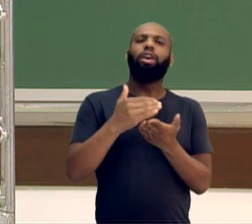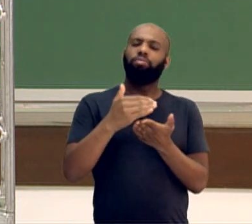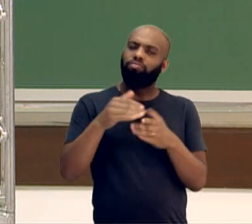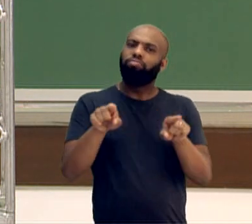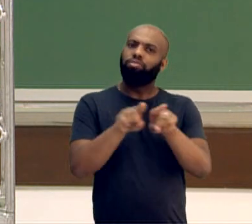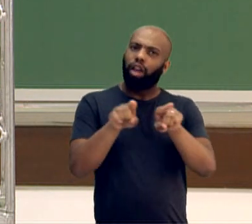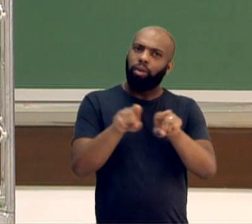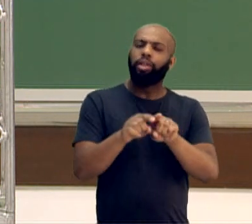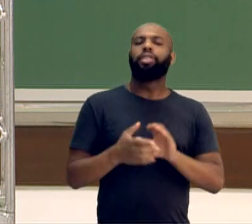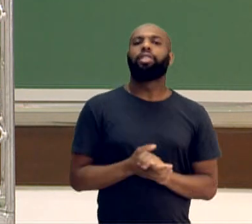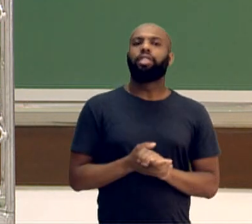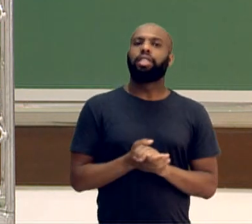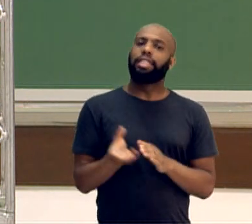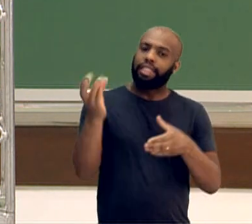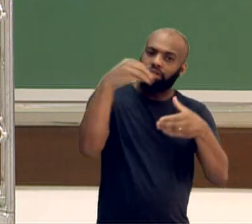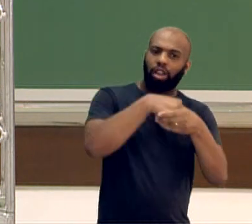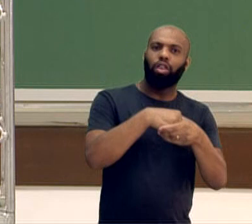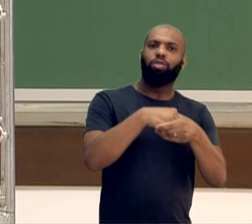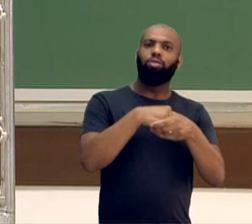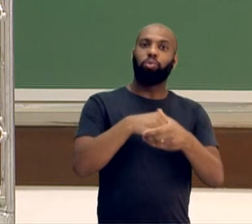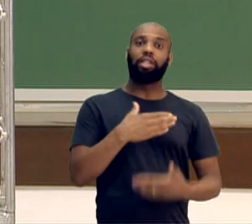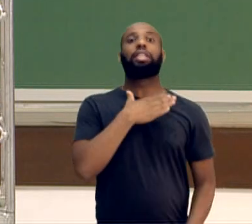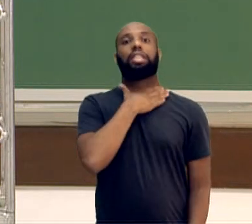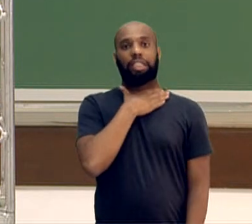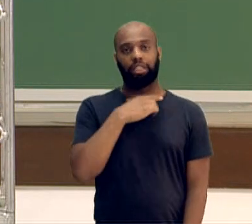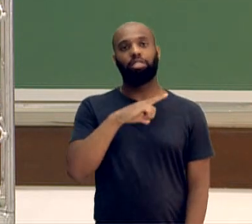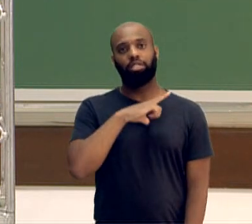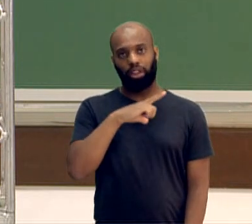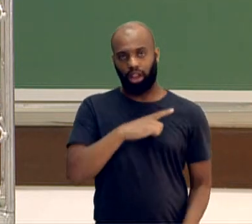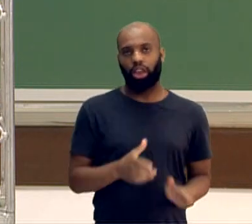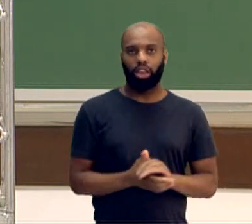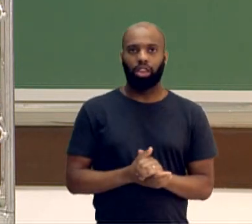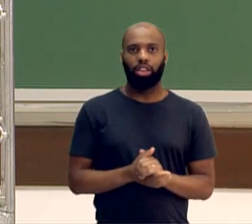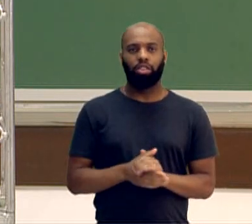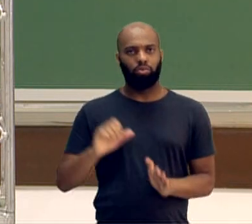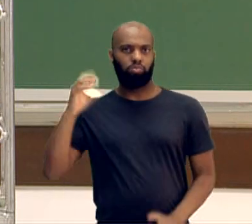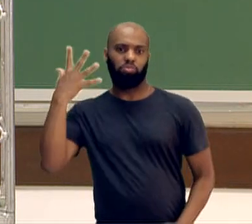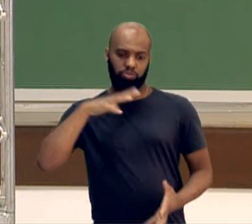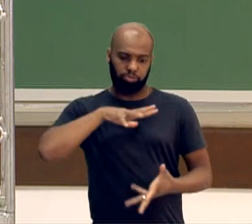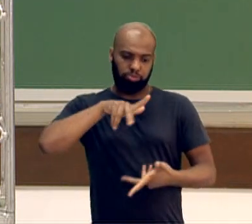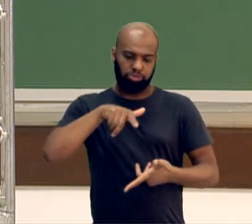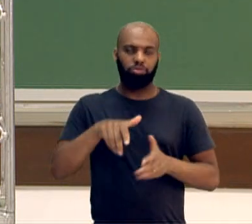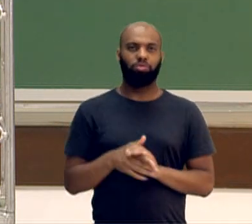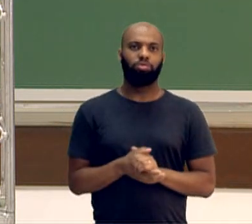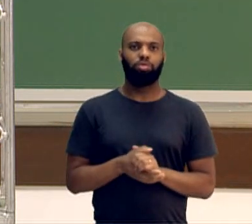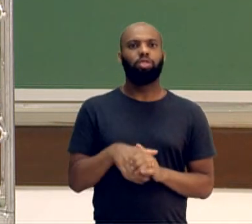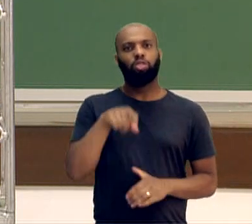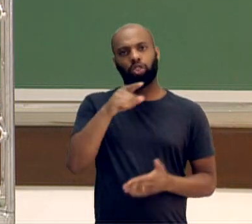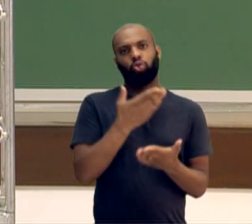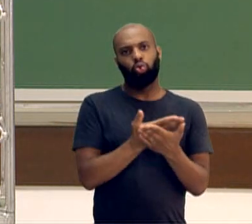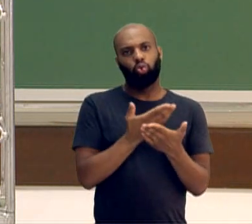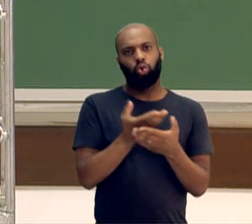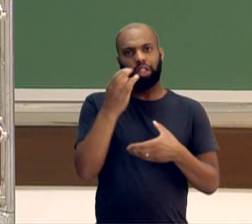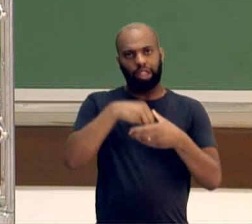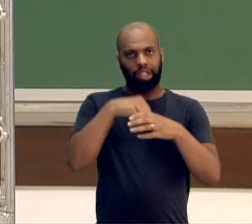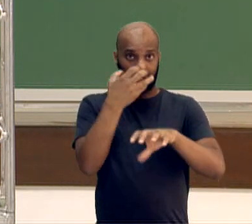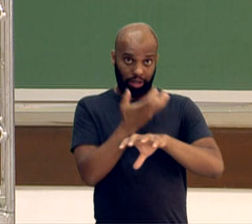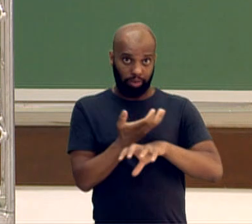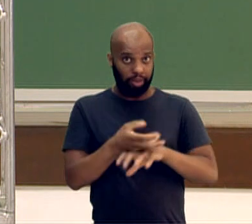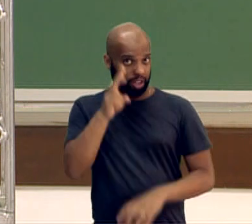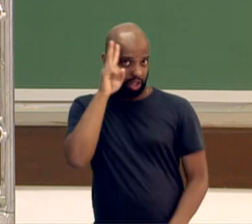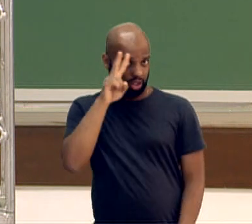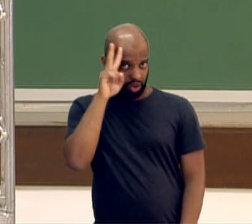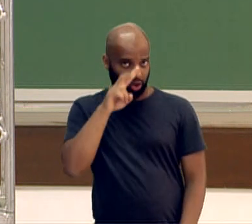justamente, né, dentro de uma grande crise que aconteceu no mundo, que vocês estudaram história, se